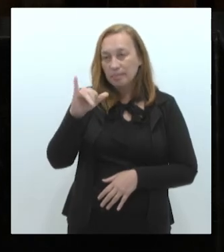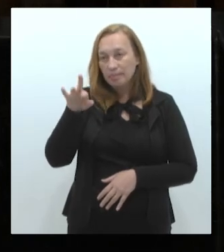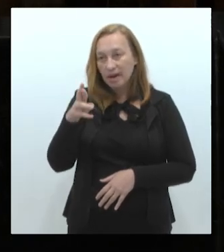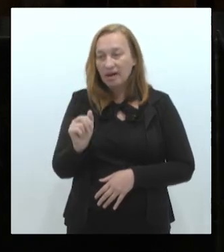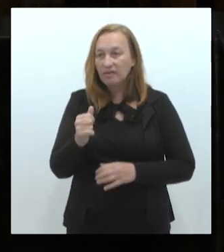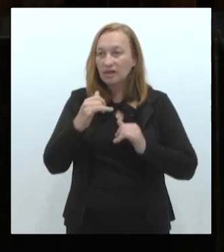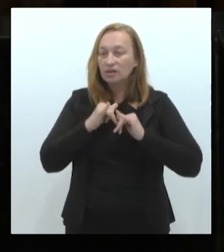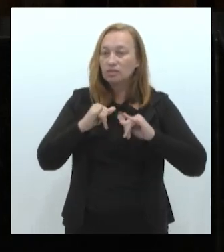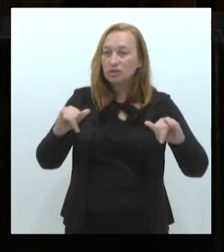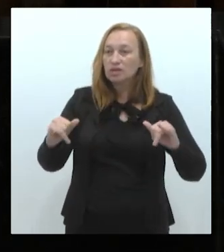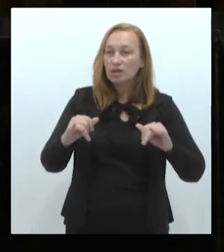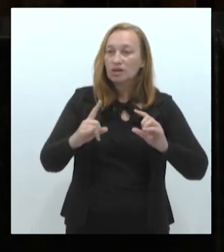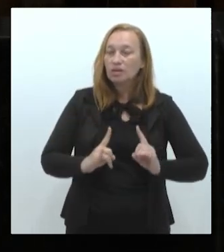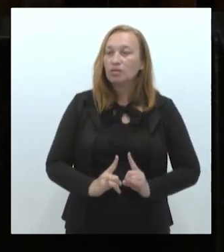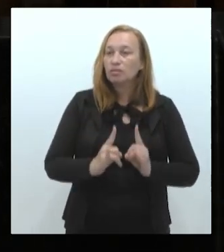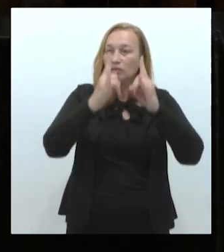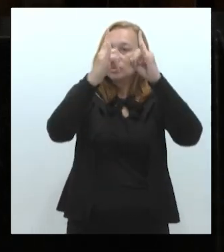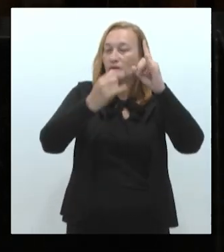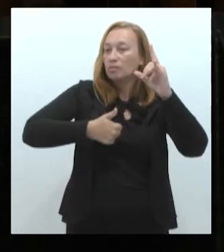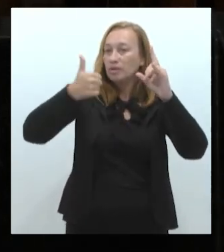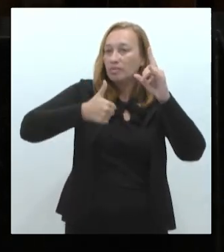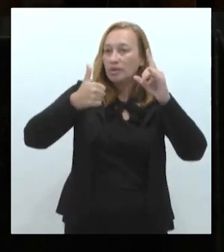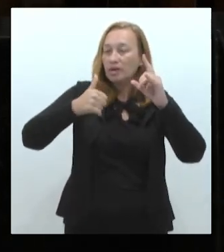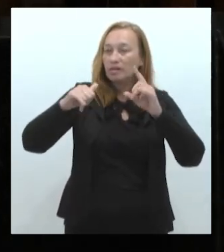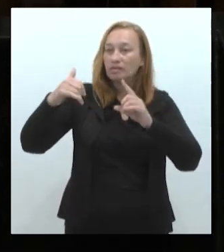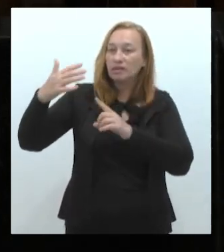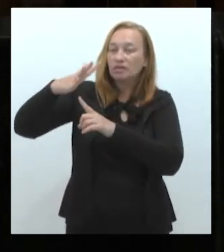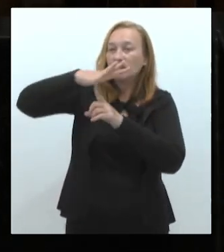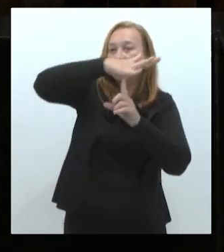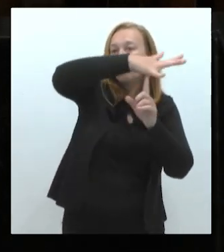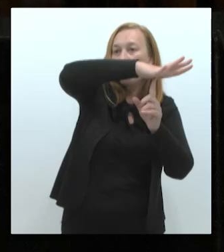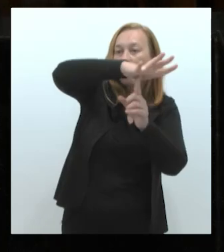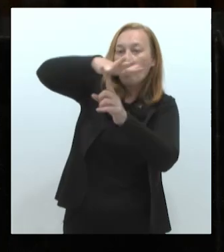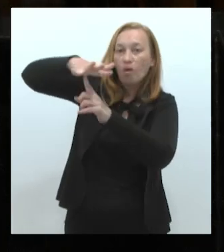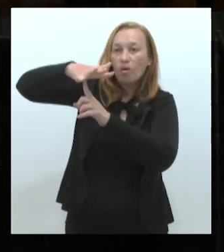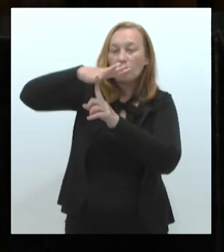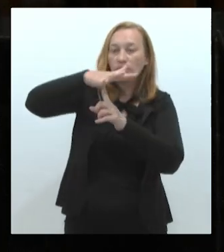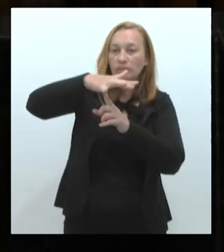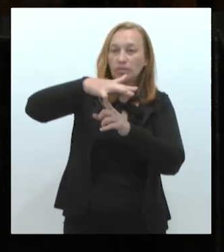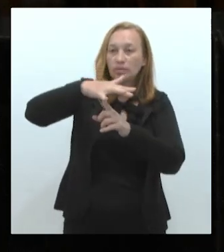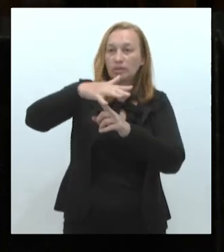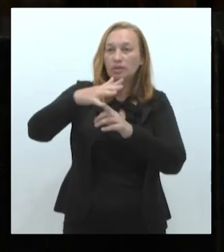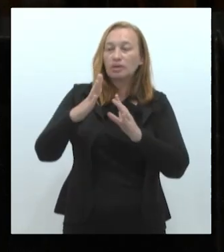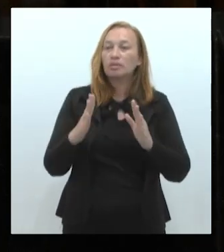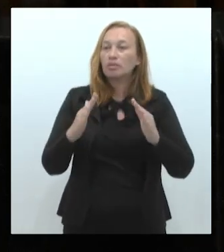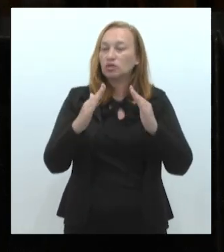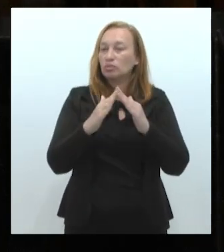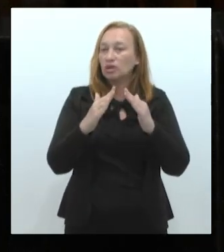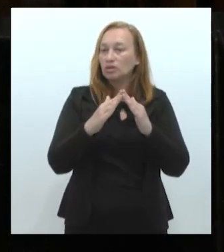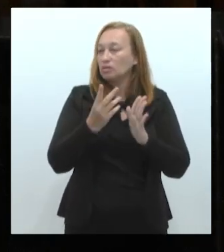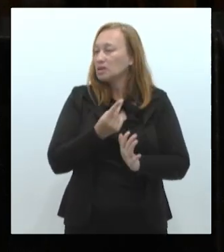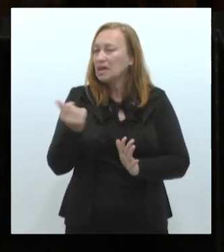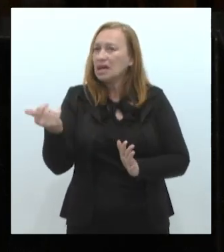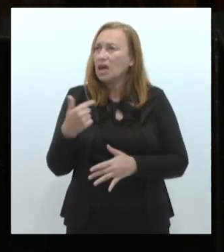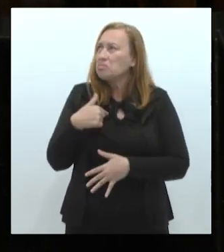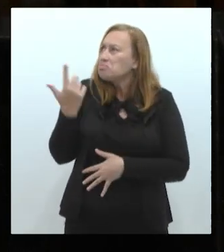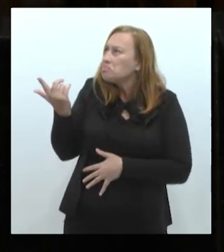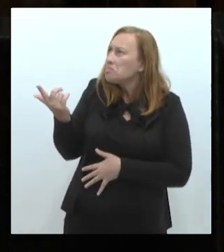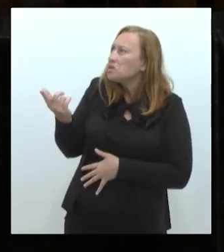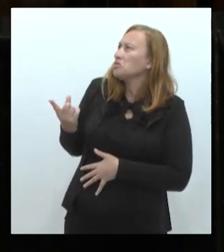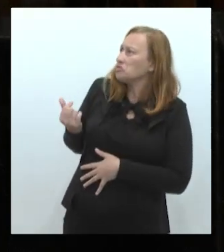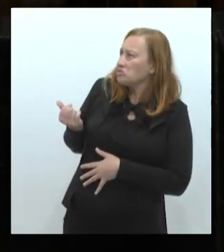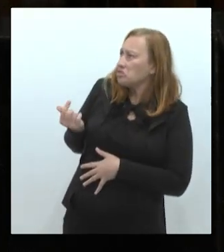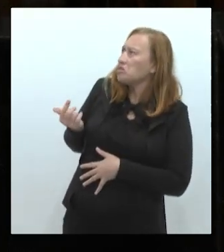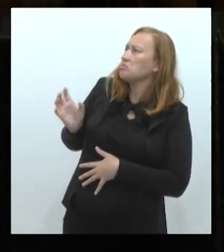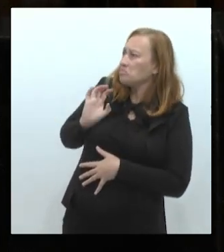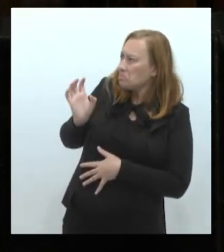condomínio que vai ser o primeiro condomínio que vai ter um helicóptero disponível para os moradores saírem. Eu pensei, pô, tem que ter muito dinheiro para